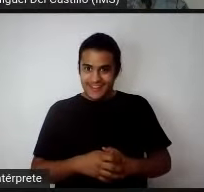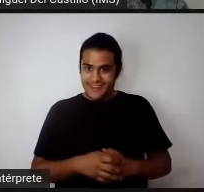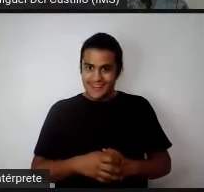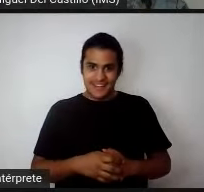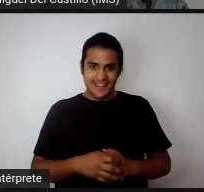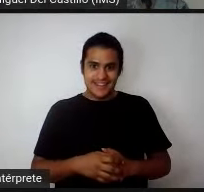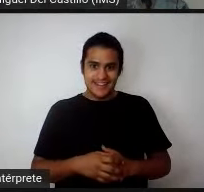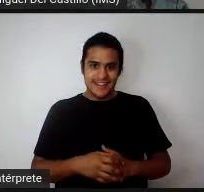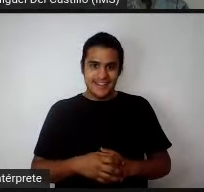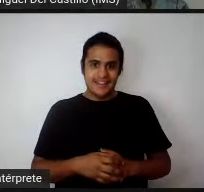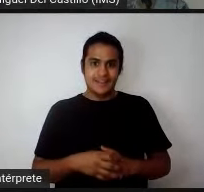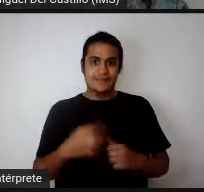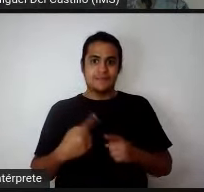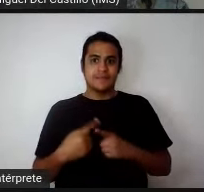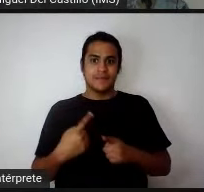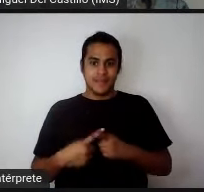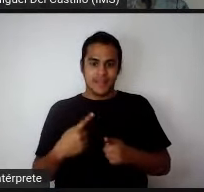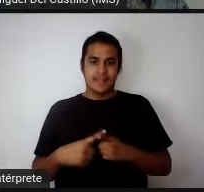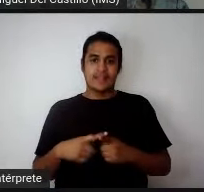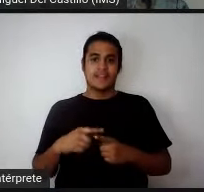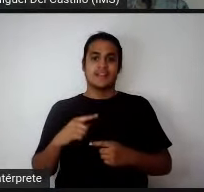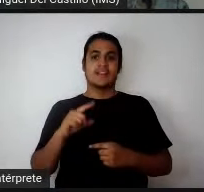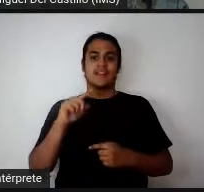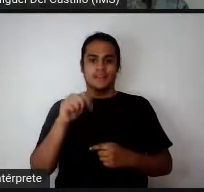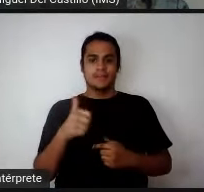Porque aí eu vou falar uma coisa que